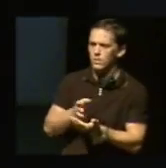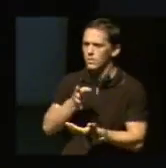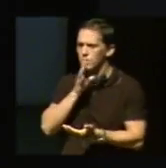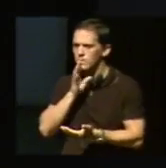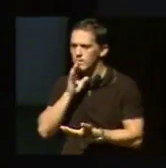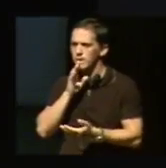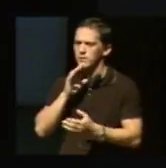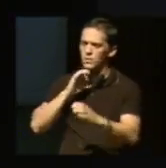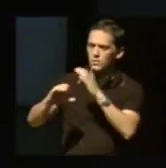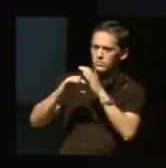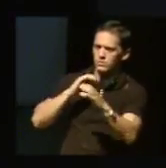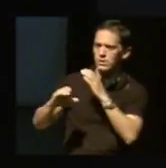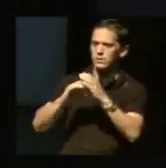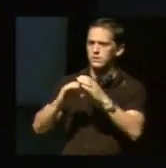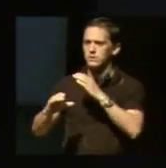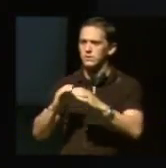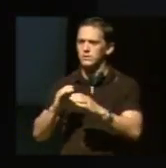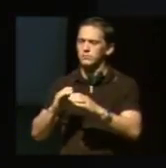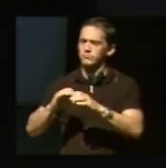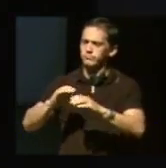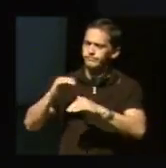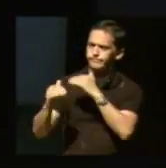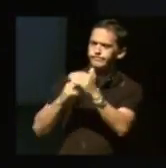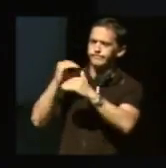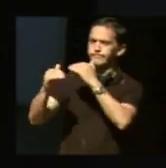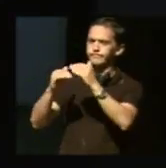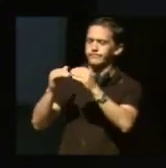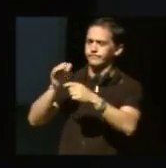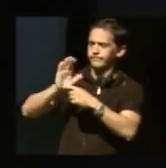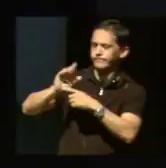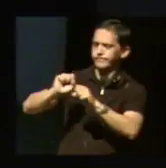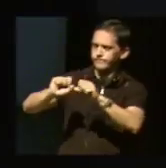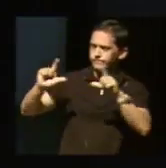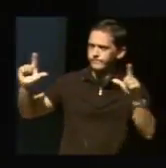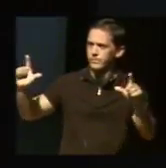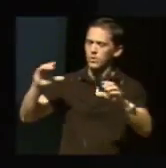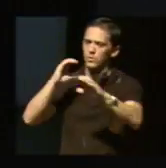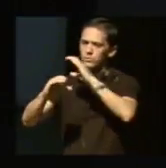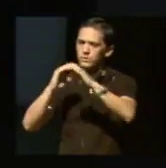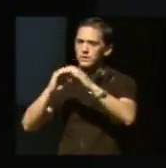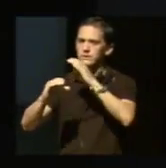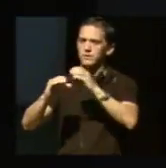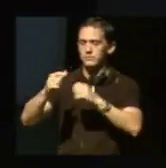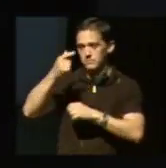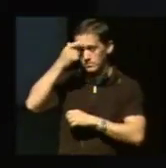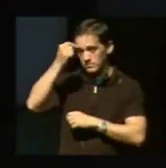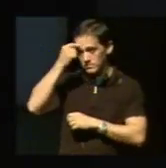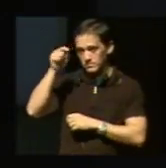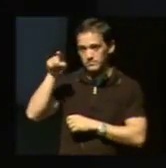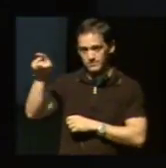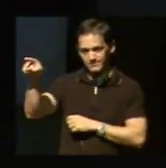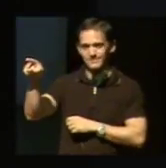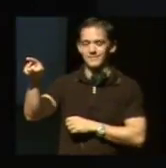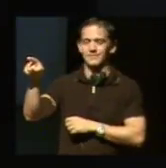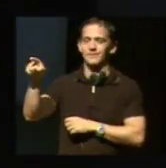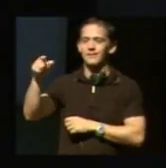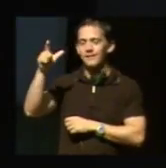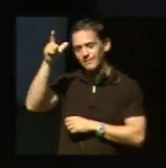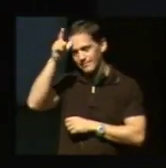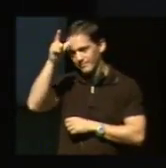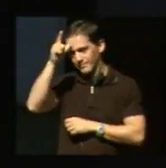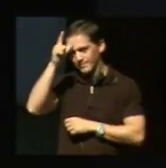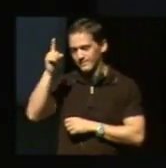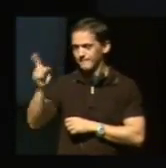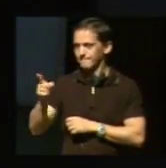da comunicação por meio da graduação em mídias e comunicação pela Universidade de Tübingen, na